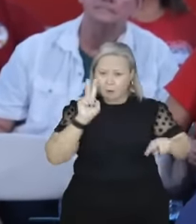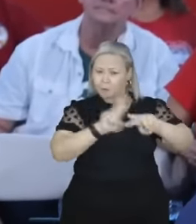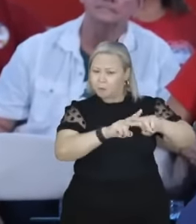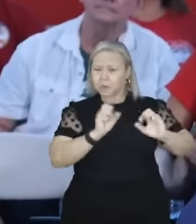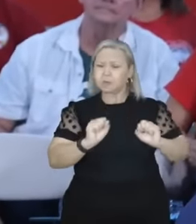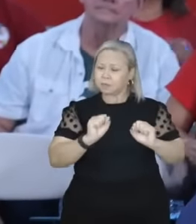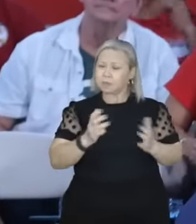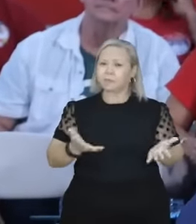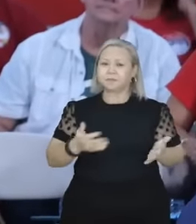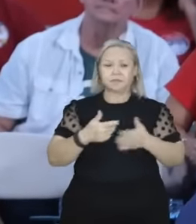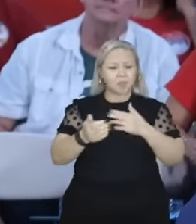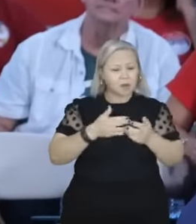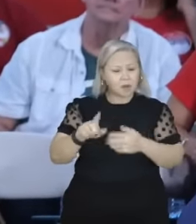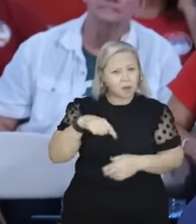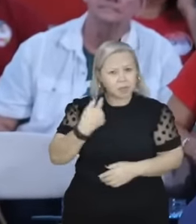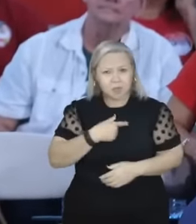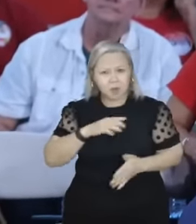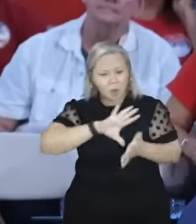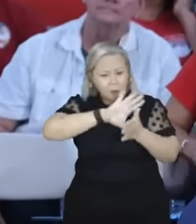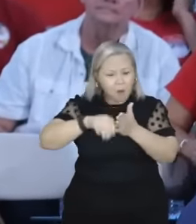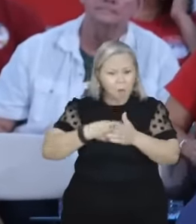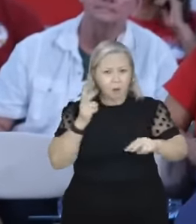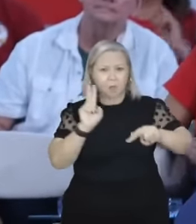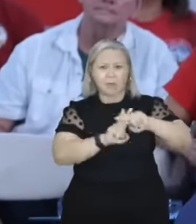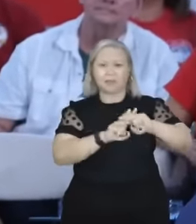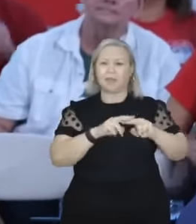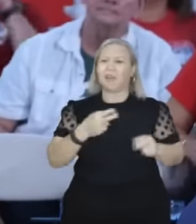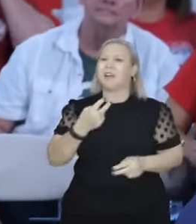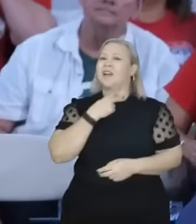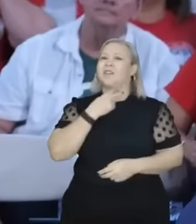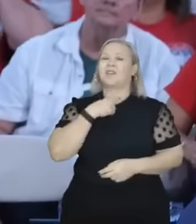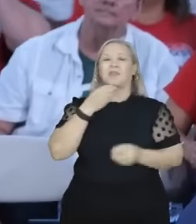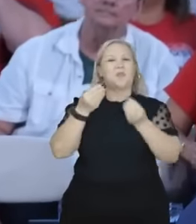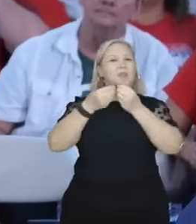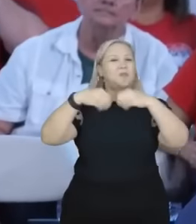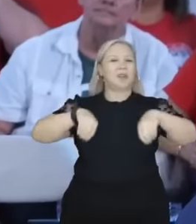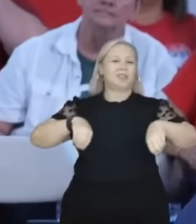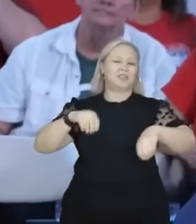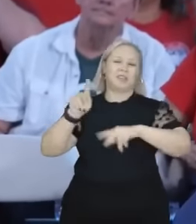prenda. Agora, o que não pode é prejudicar o povo.